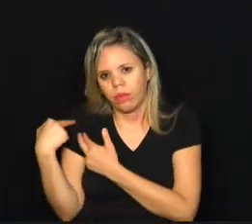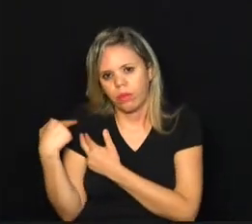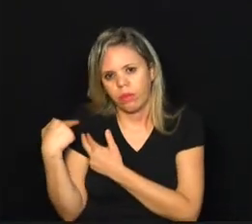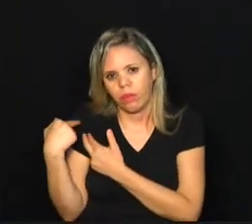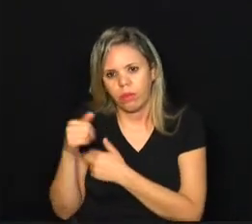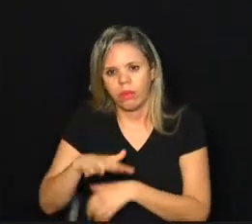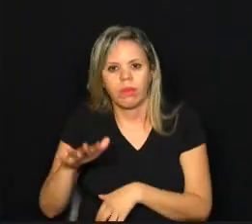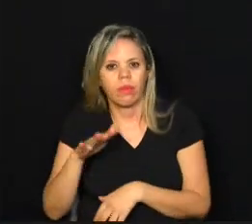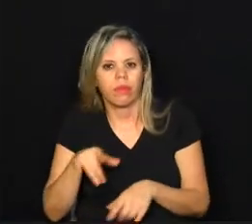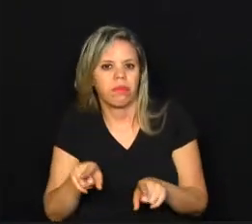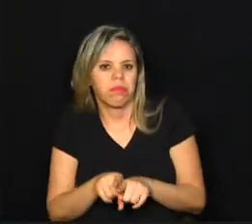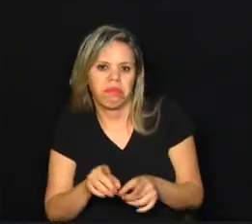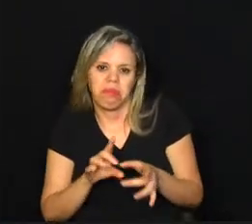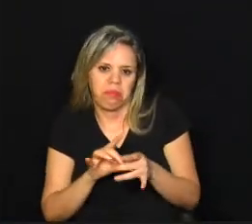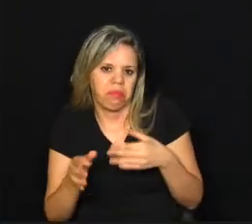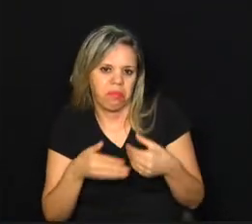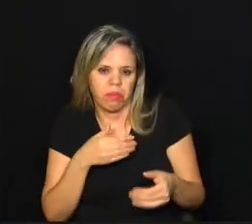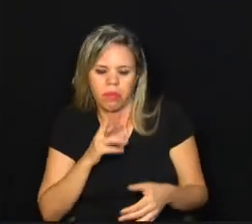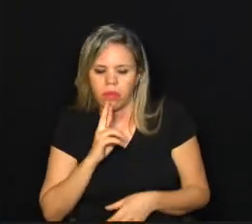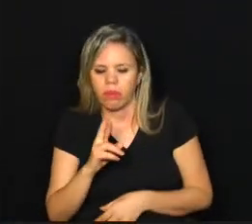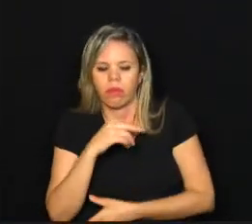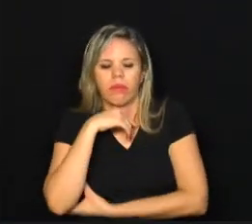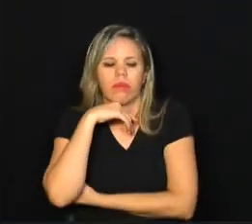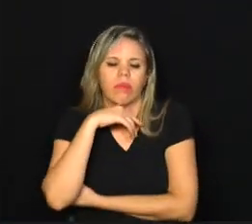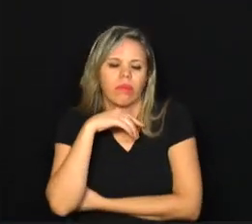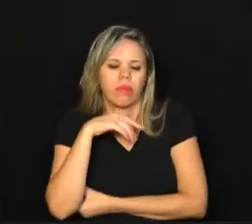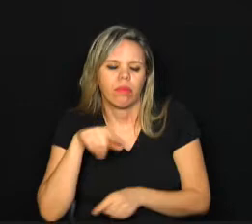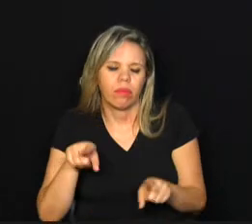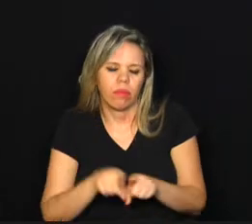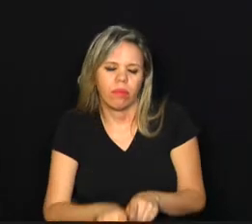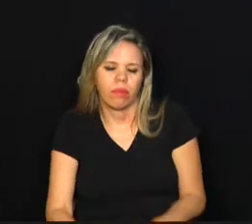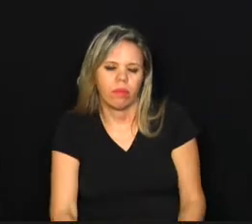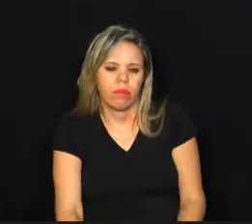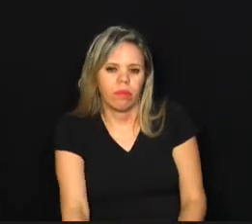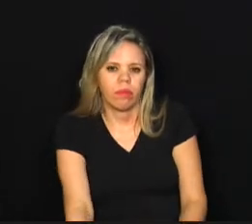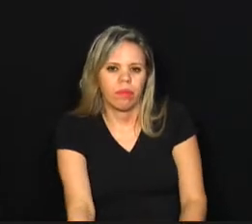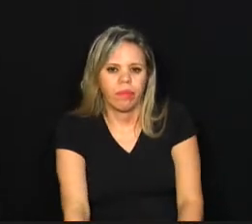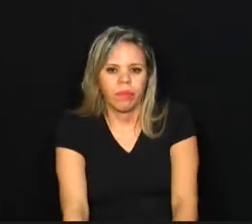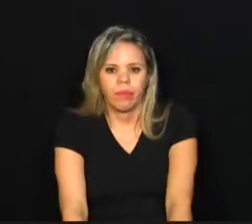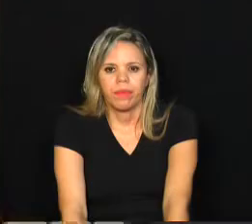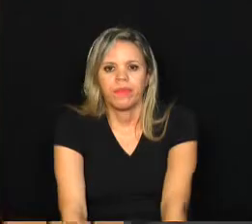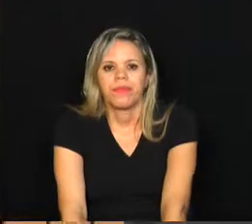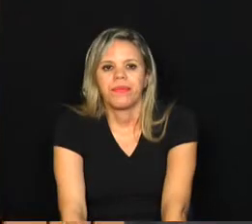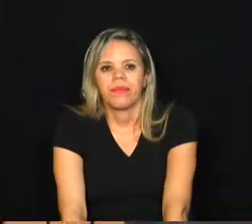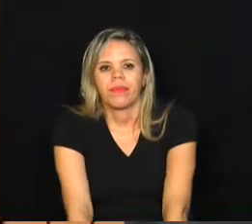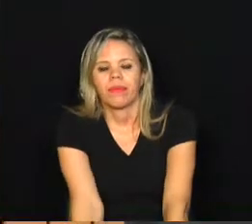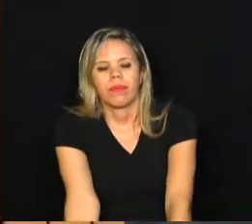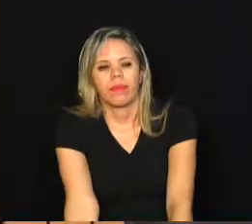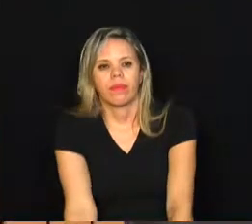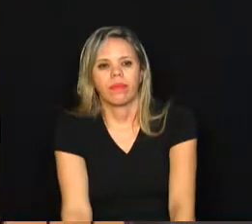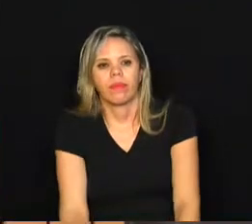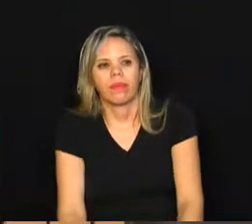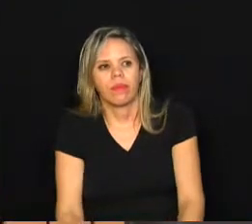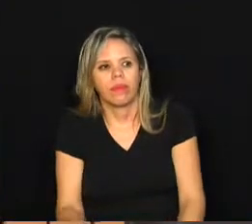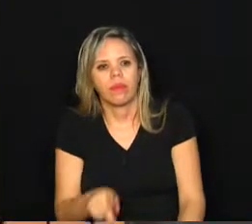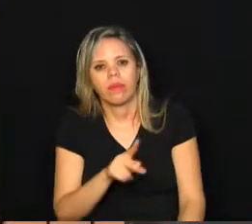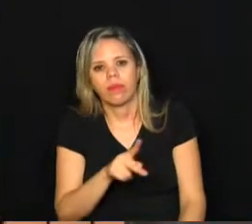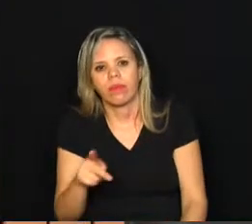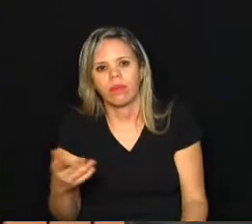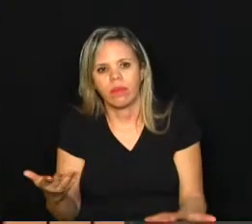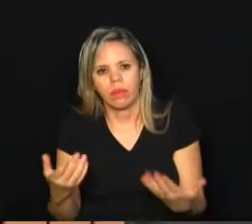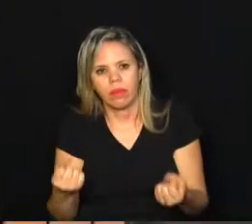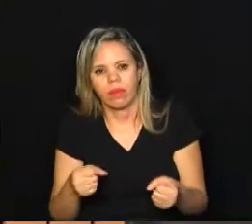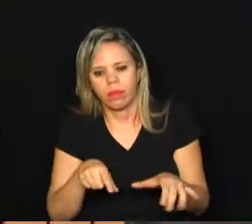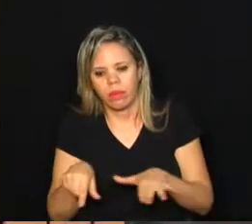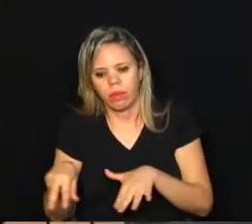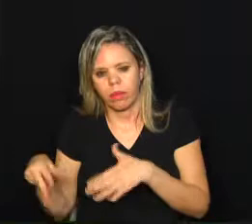área também, poderia ser para ele também, o Paulo. É que o professor assumiu agora nessa